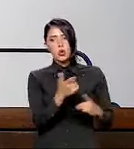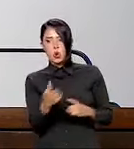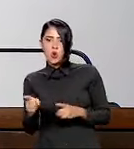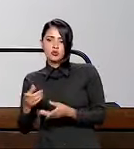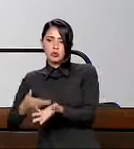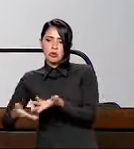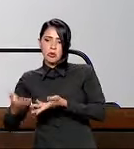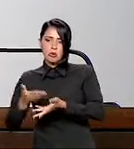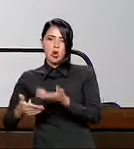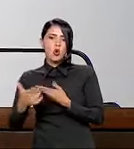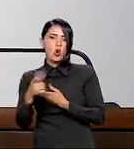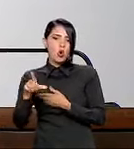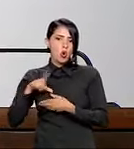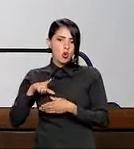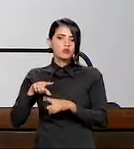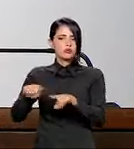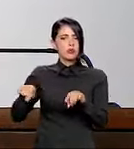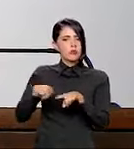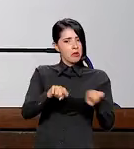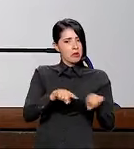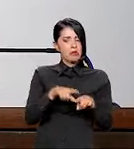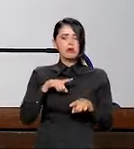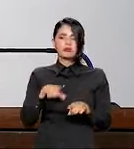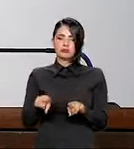reuniram, tiveram outras reuniões bilaterais também.